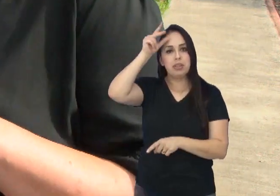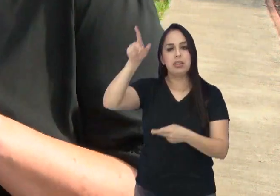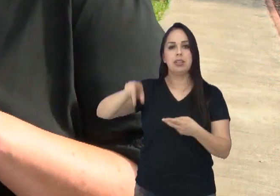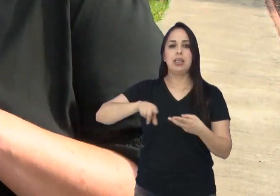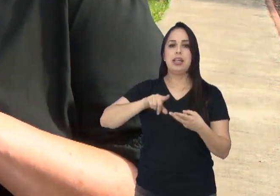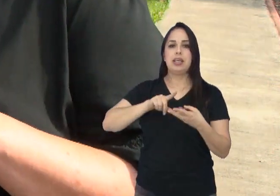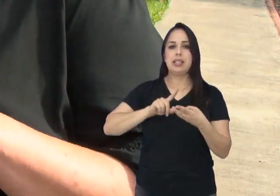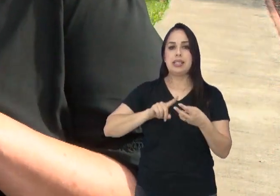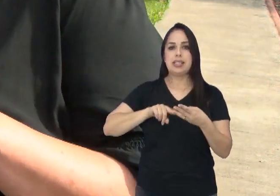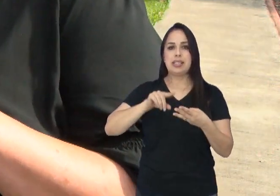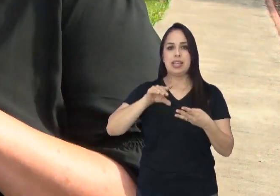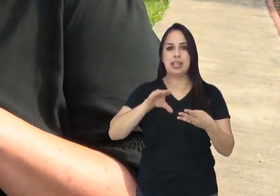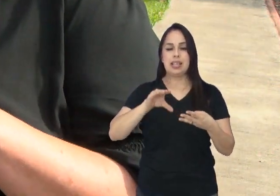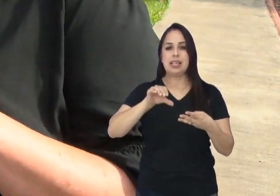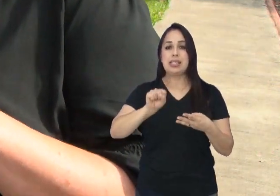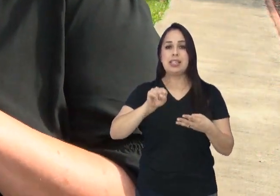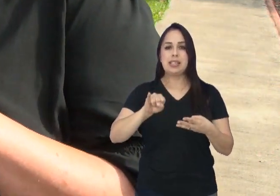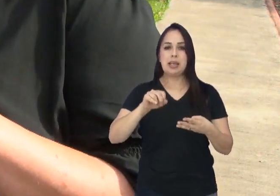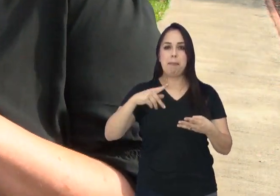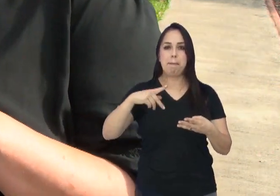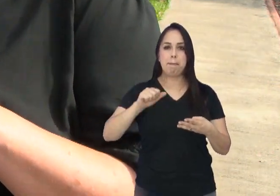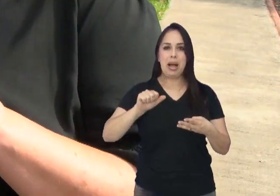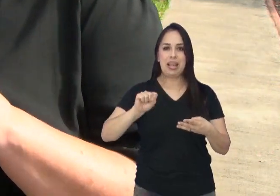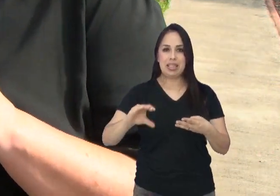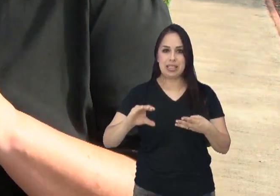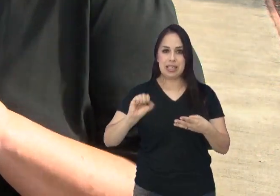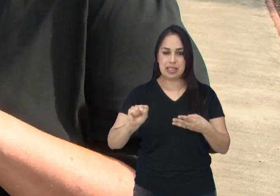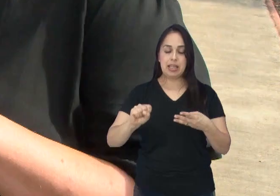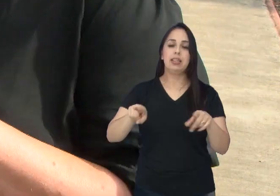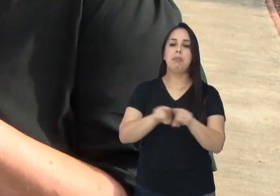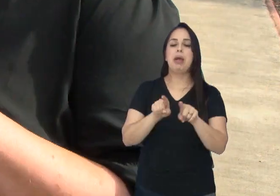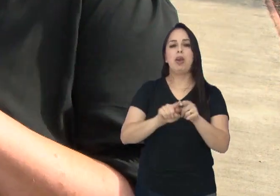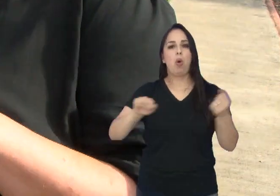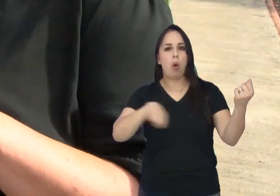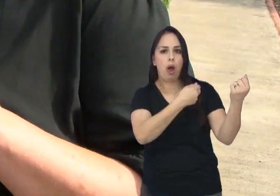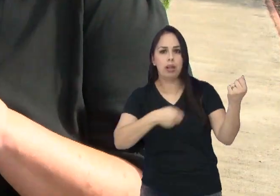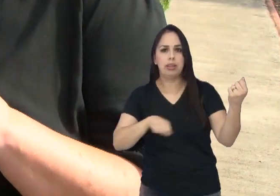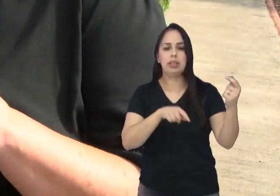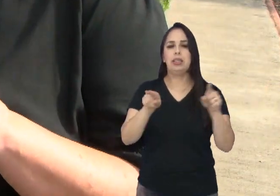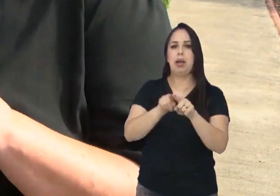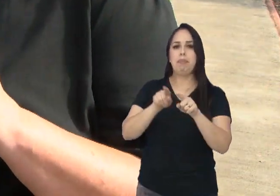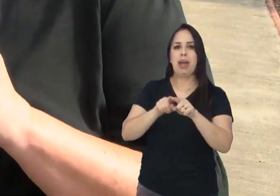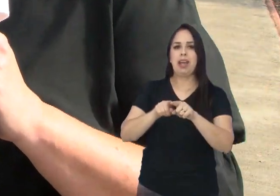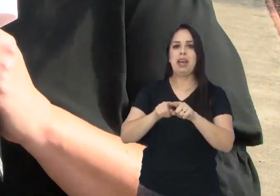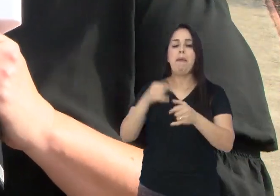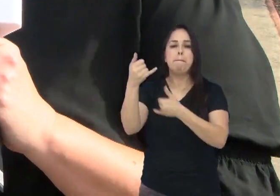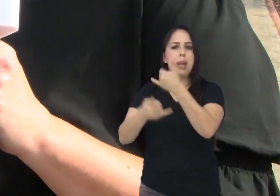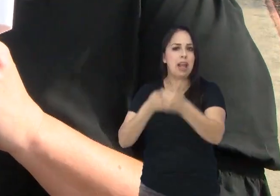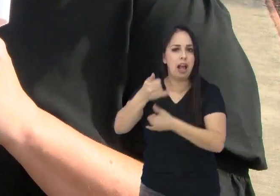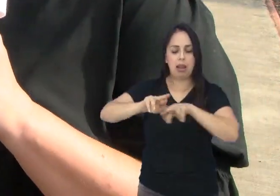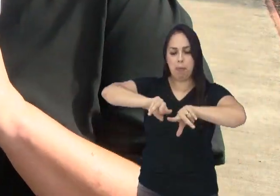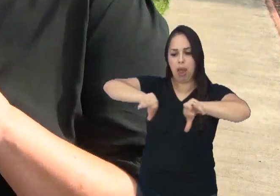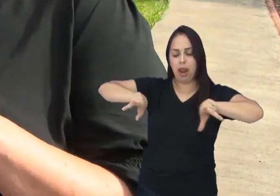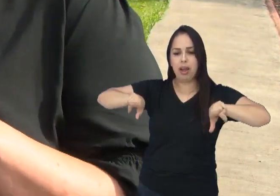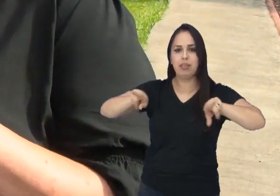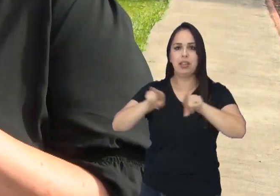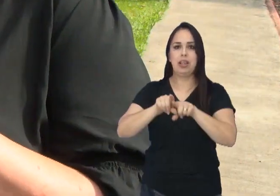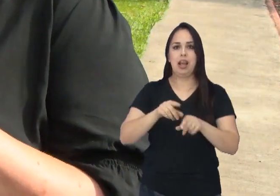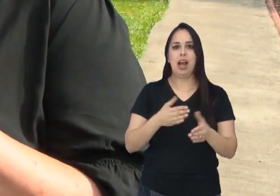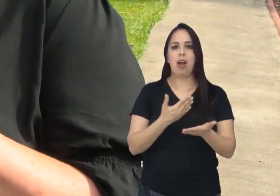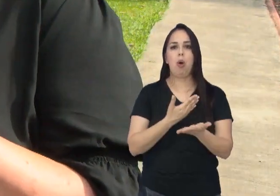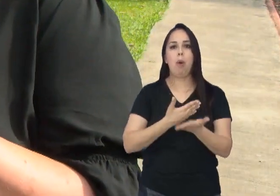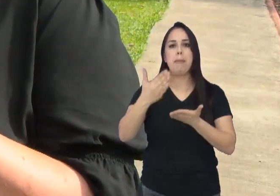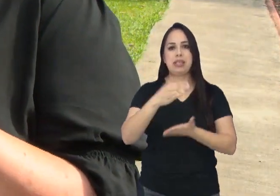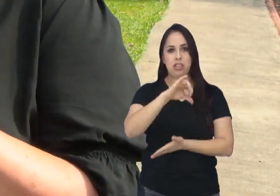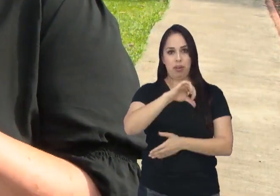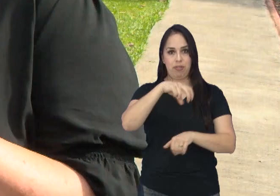CIPAX. Nós vamos ter atrações, orquestras, bandas, vamos ter rua de lazer para as crianças. A festa acontece às 9 horas,